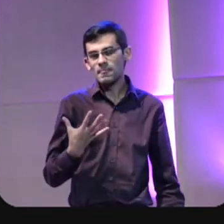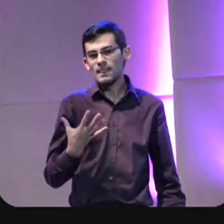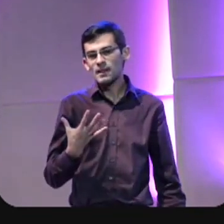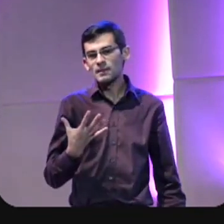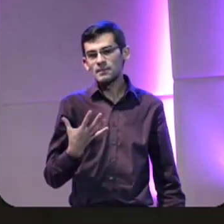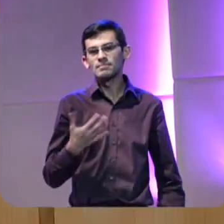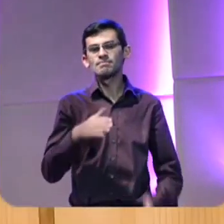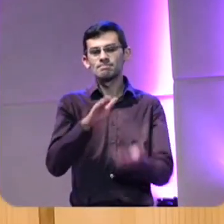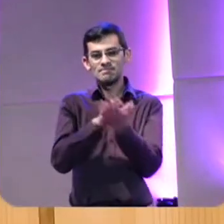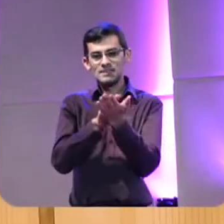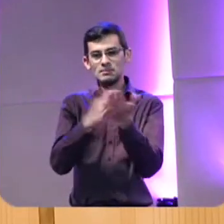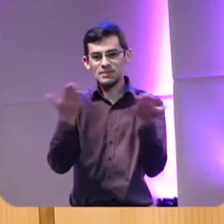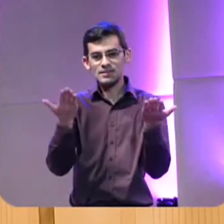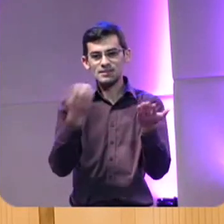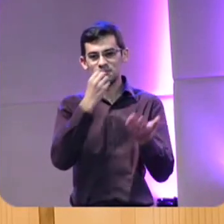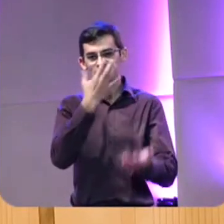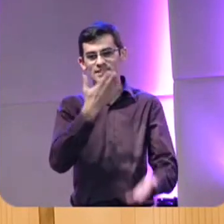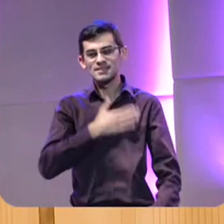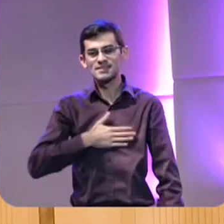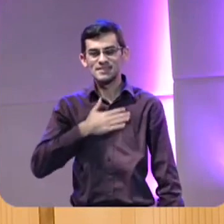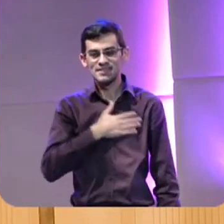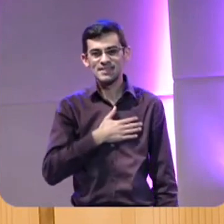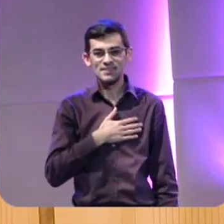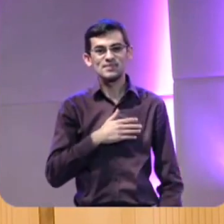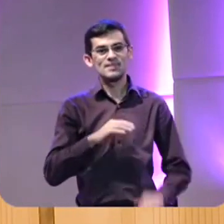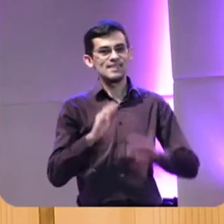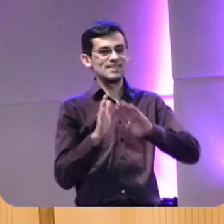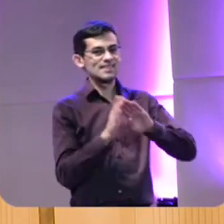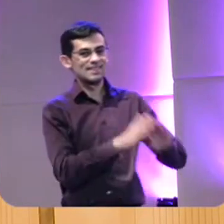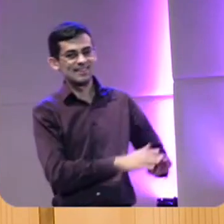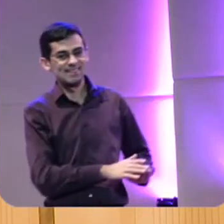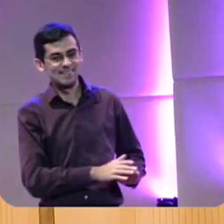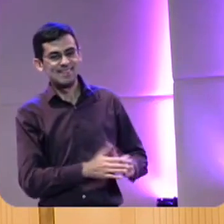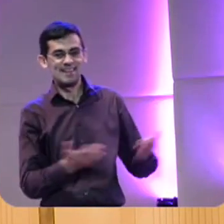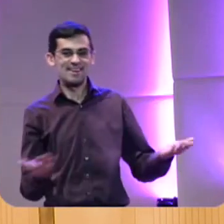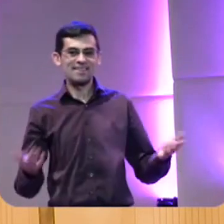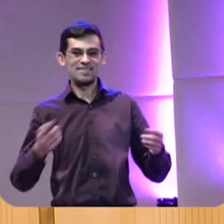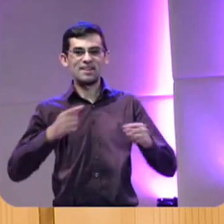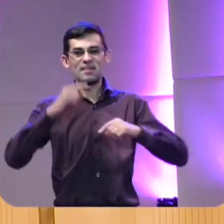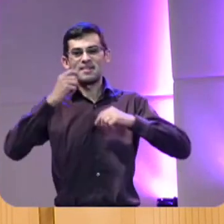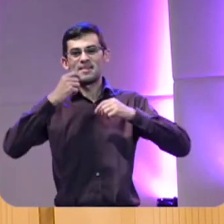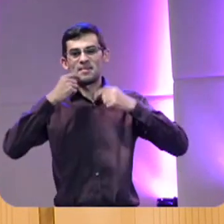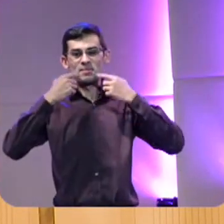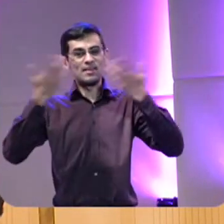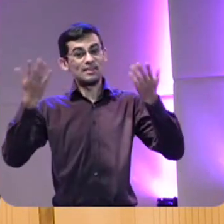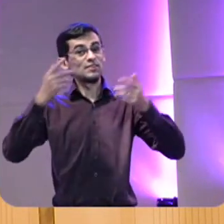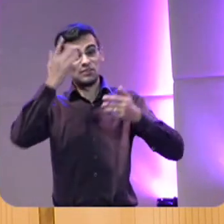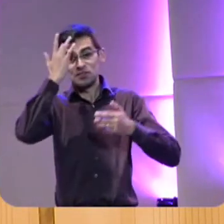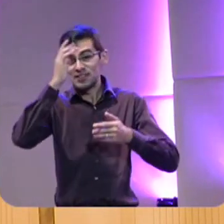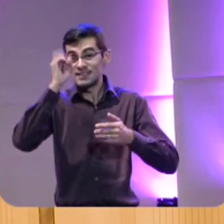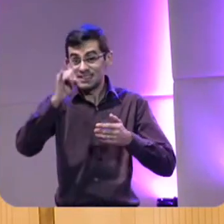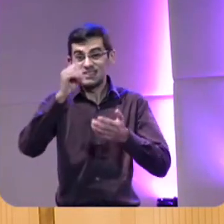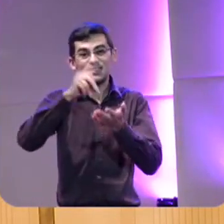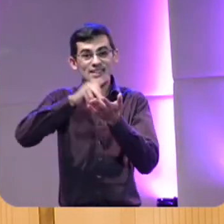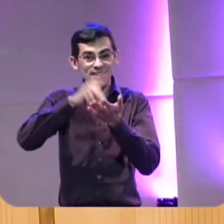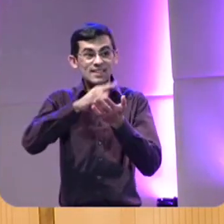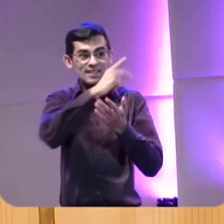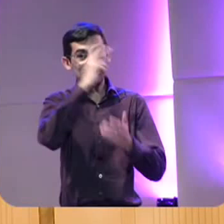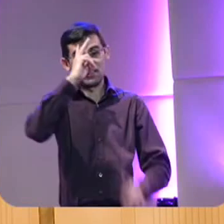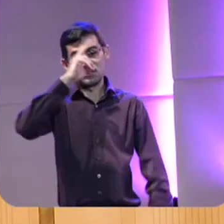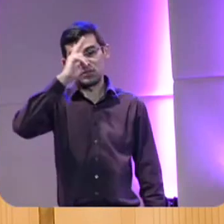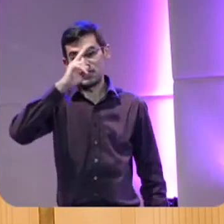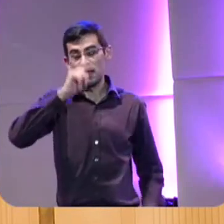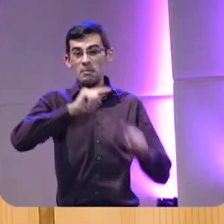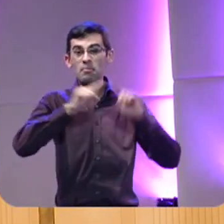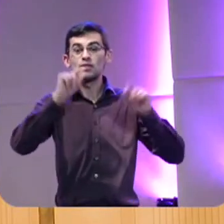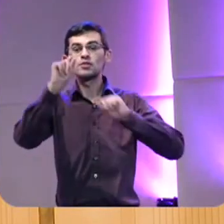prazer. É claro que isso deve ter sido uma piada, não acredito que seja verdadeira essa história,